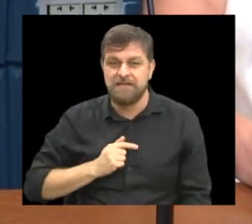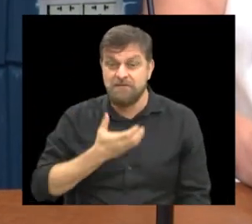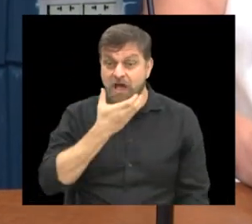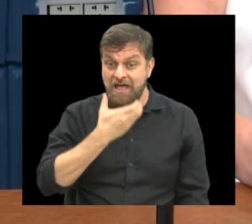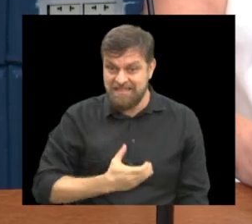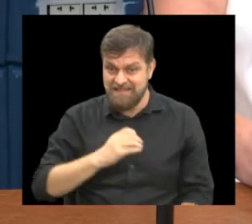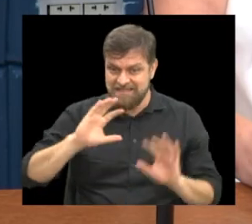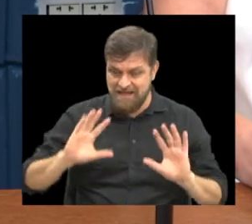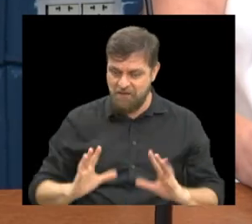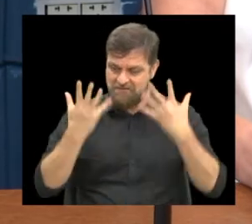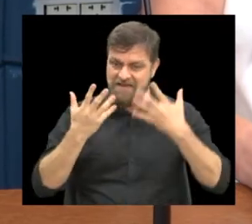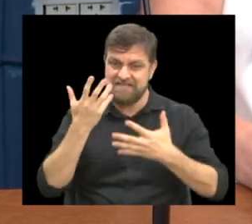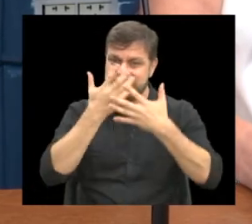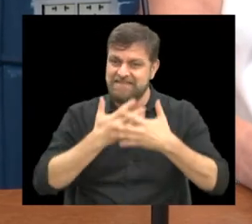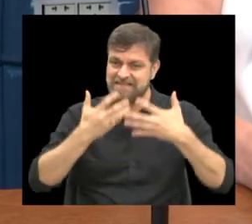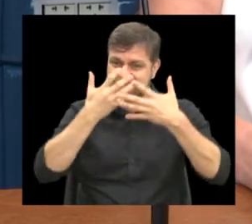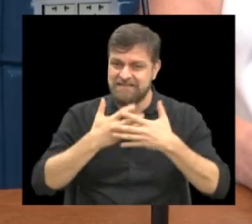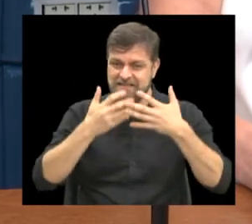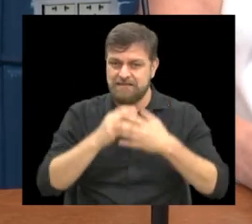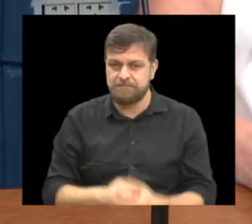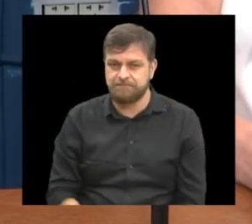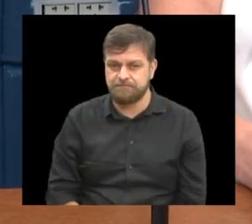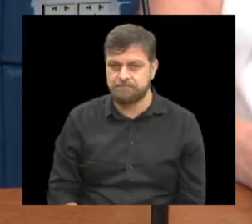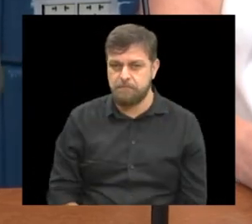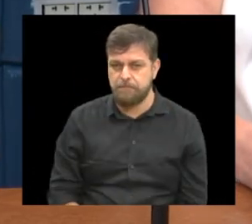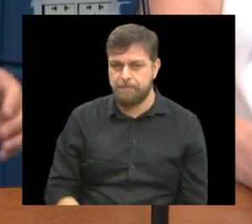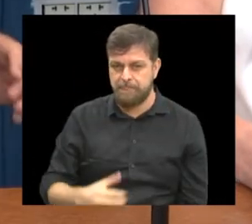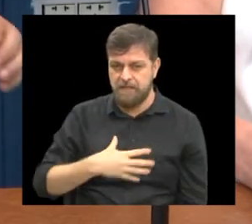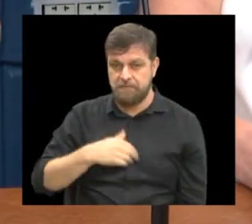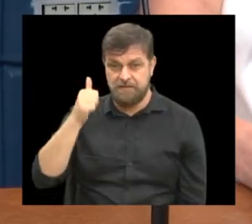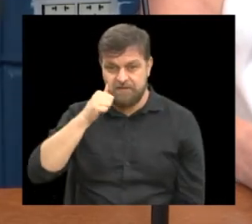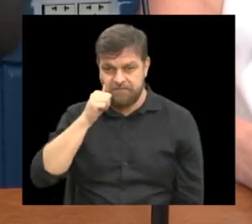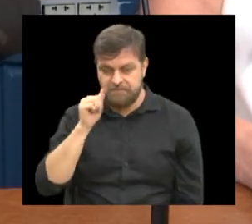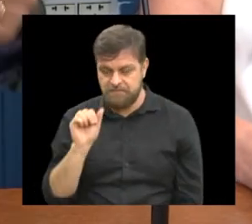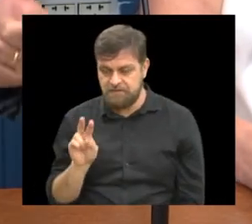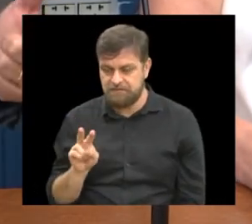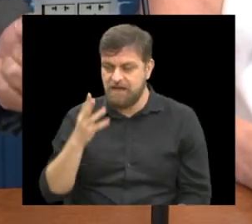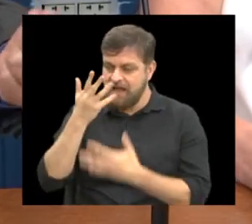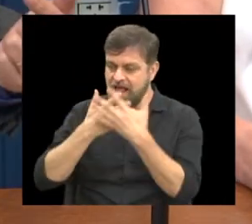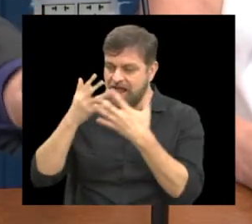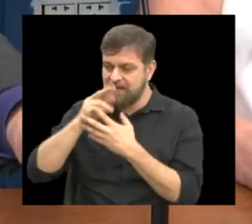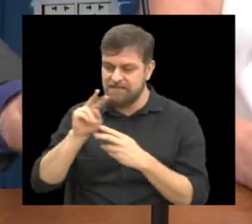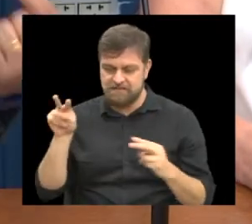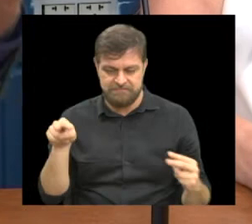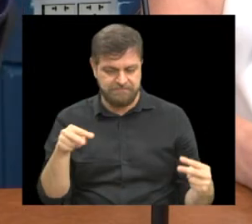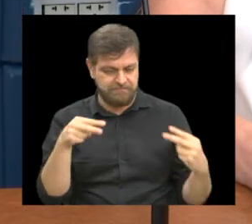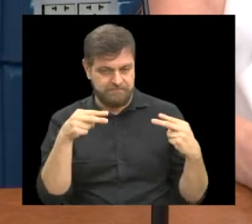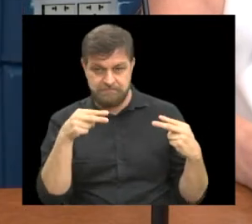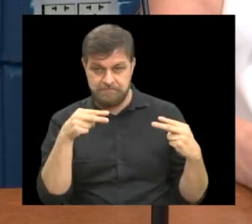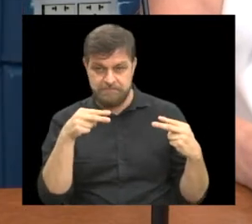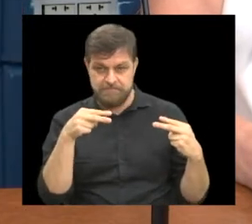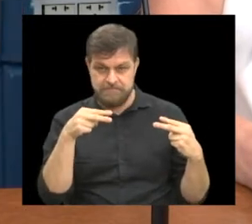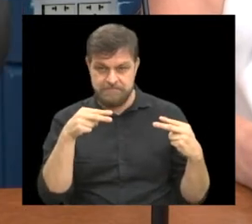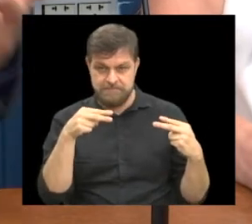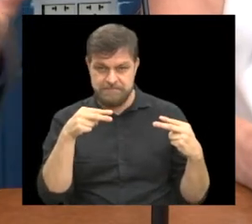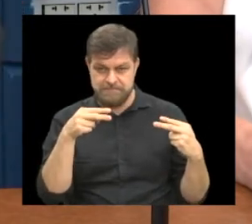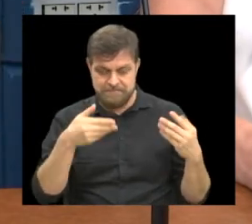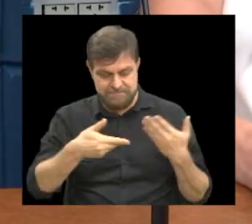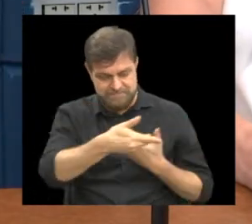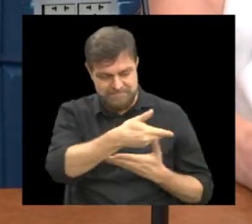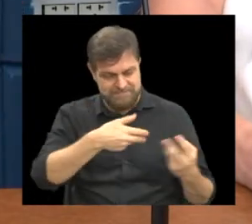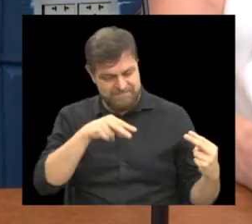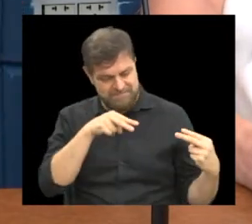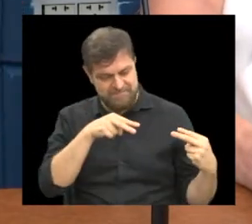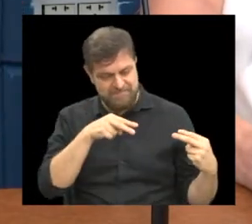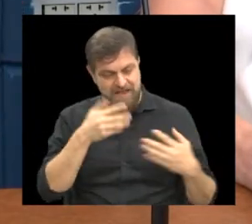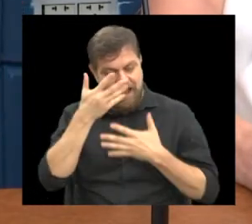Natal, ela chegou e olhava bem para ele, assim, conforme ela cantava para ele, e ele olhando nela, e cantava essa